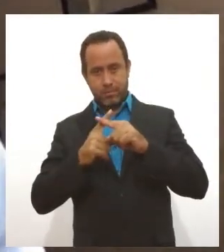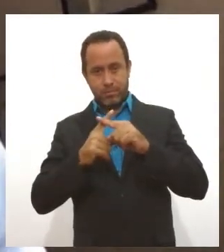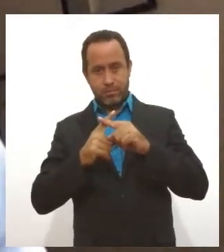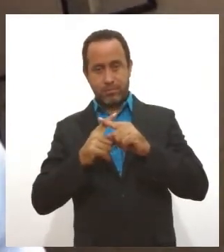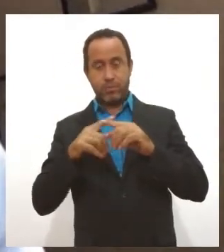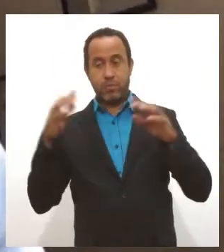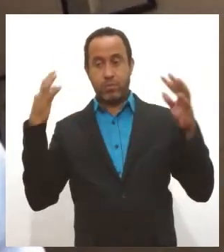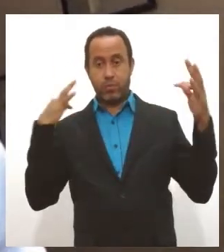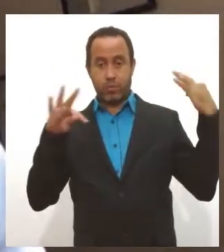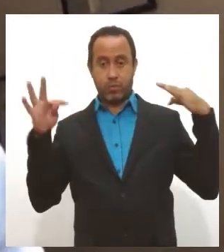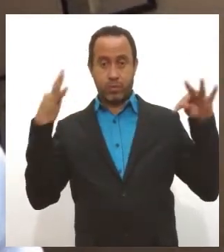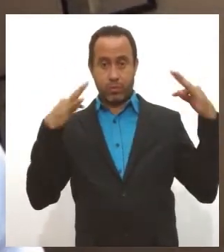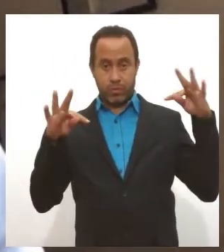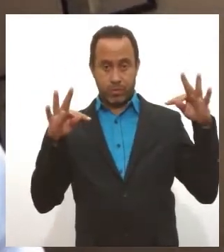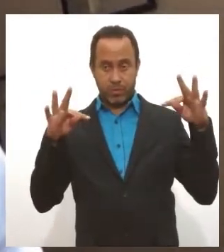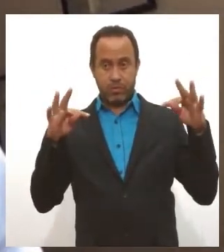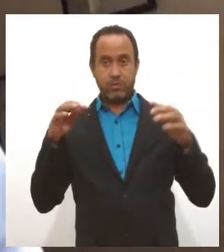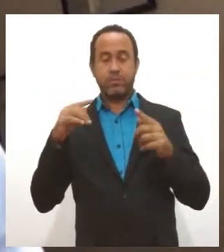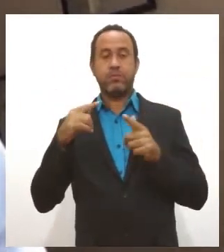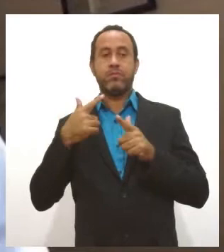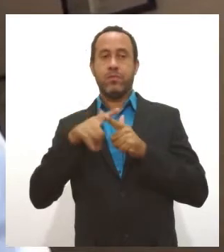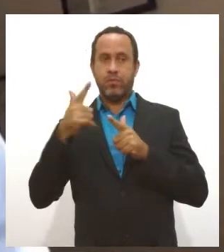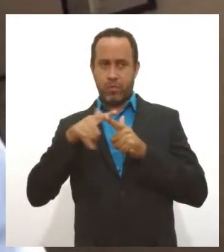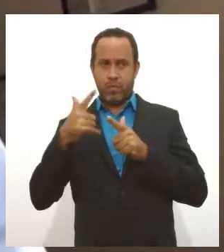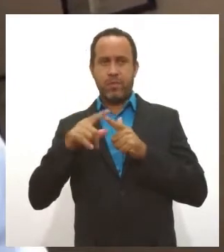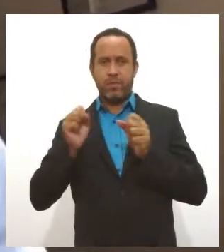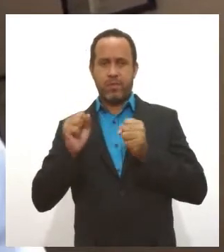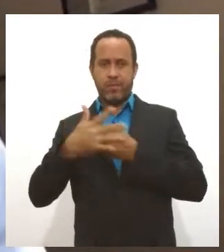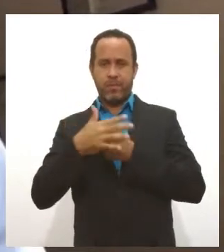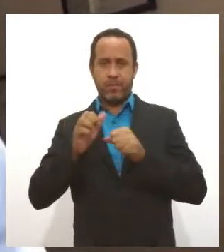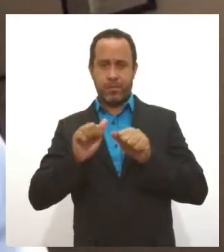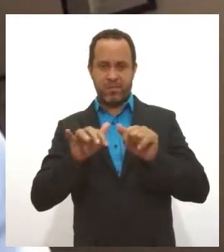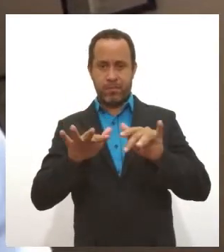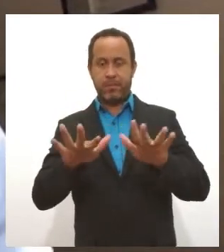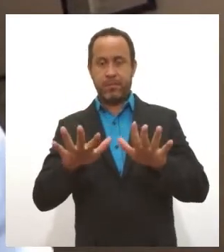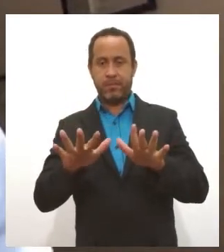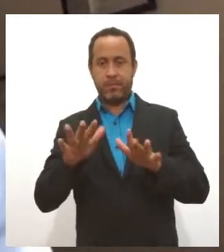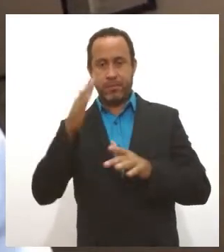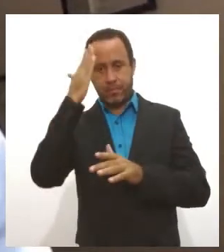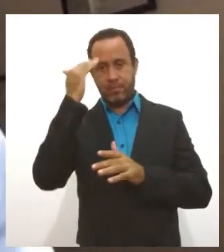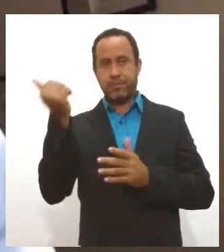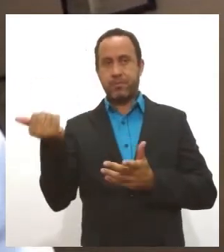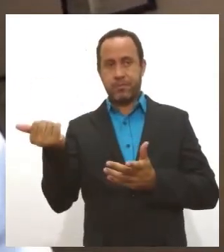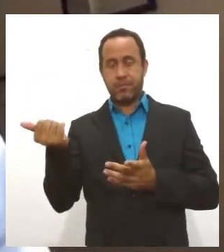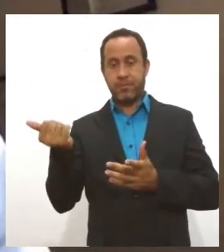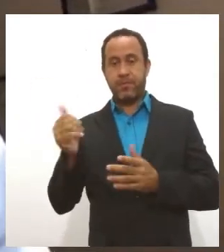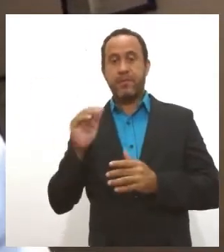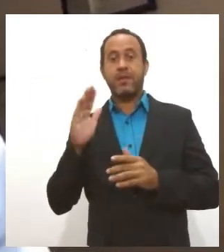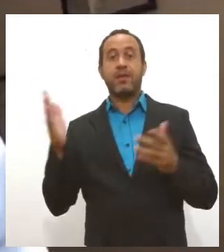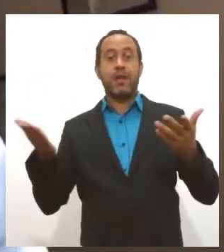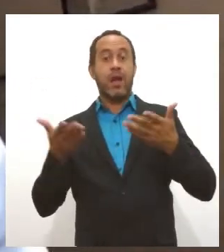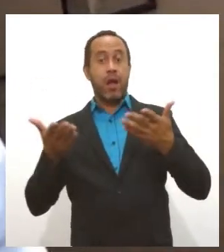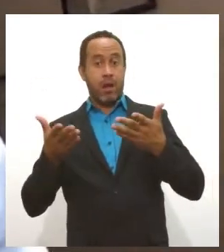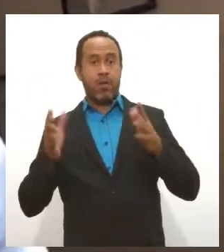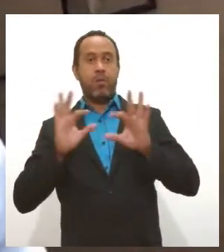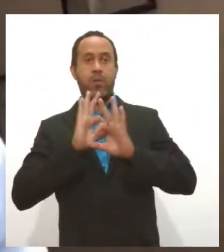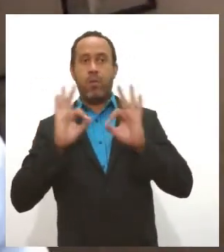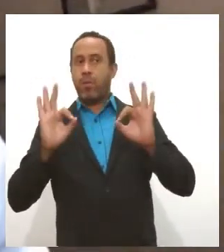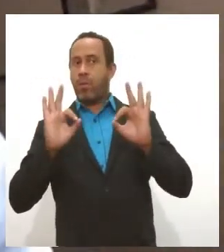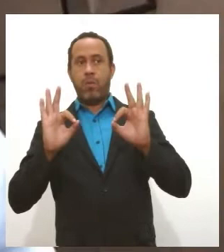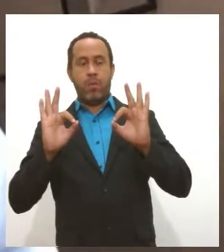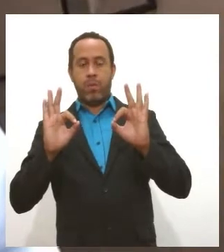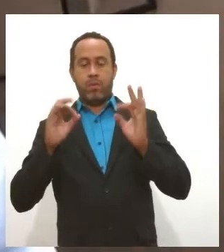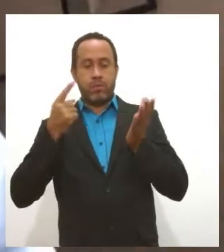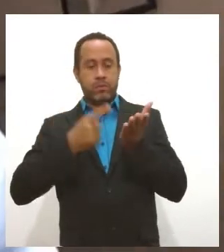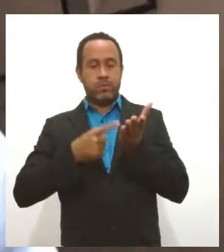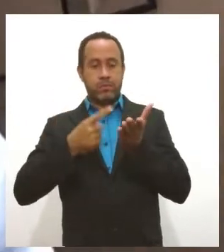o turismo foi um dos setores talvez mais afetados pela pandemia, né? E nós estamos agora otimistas com esse